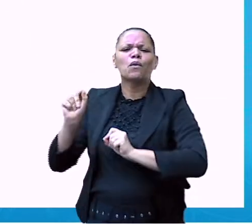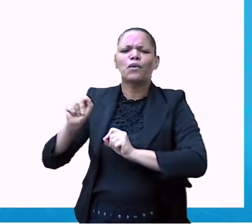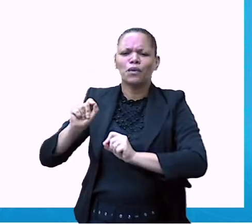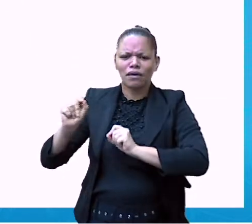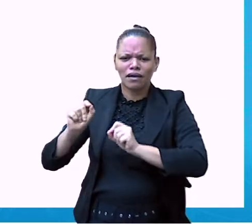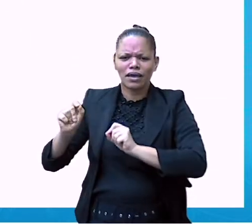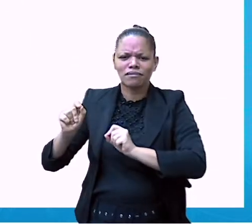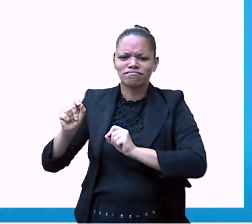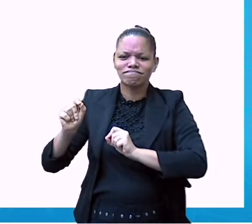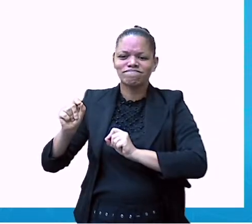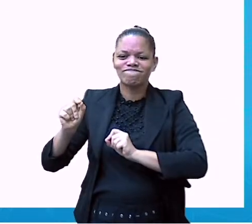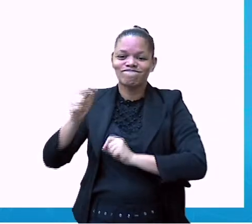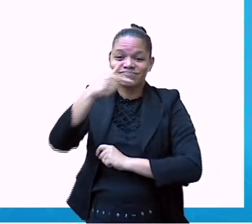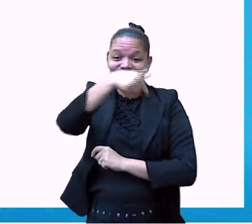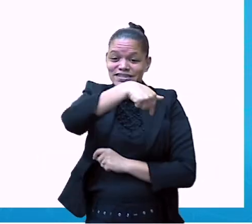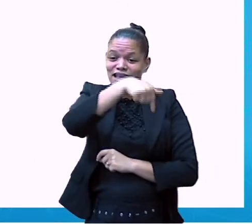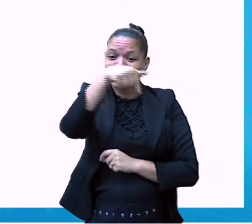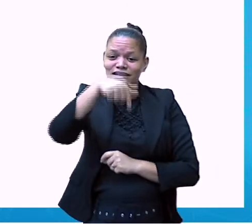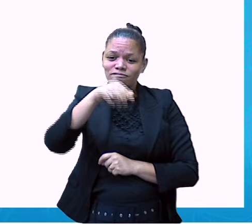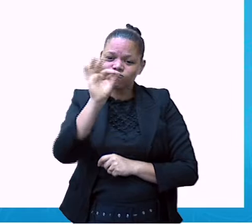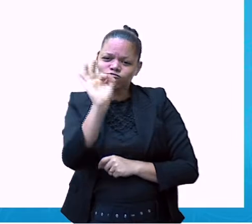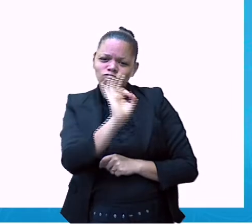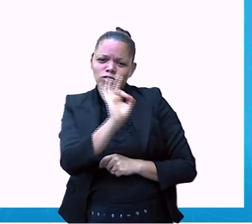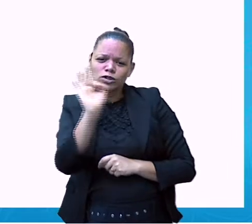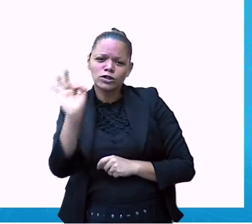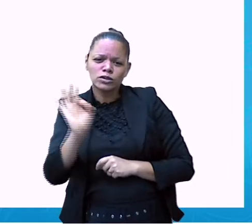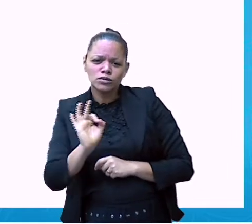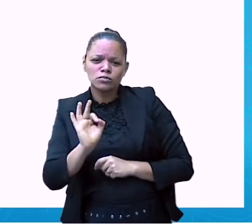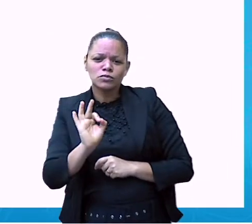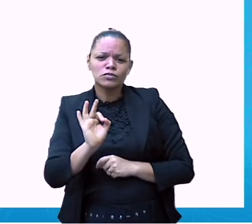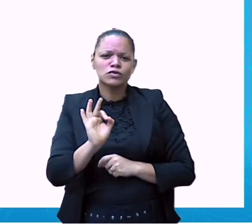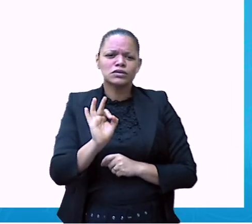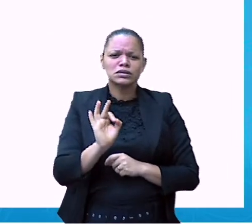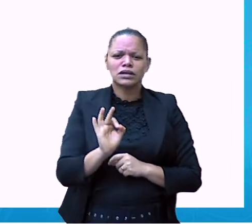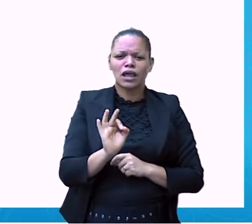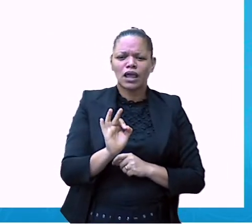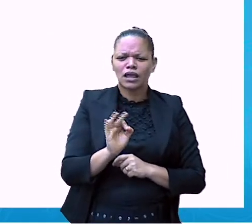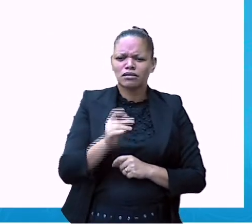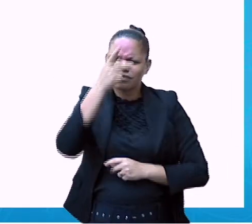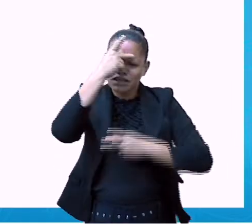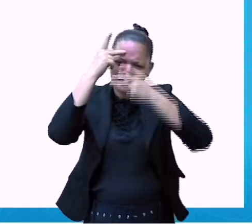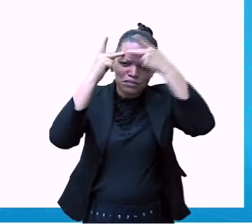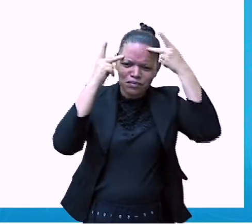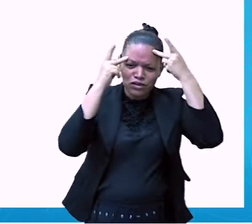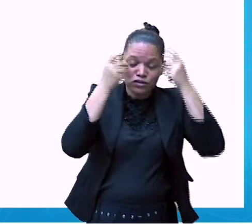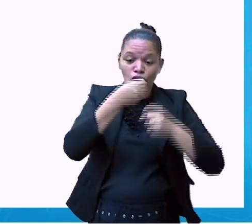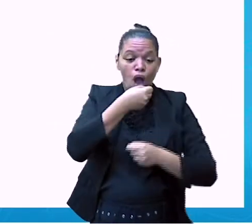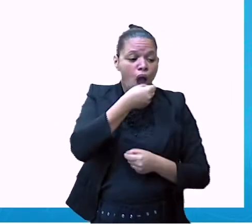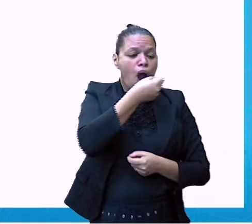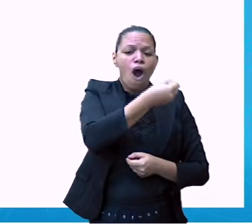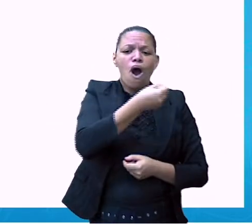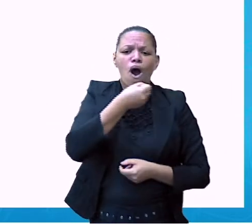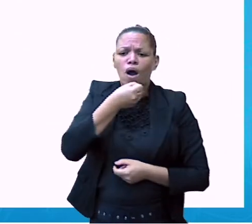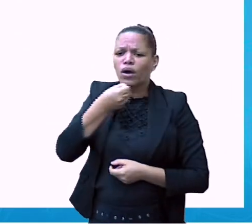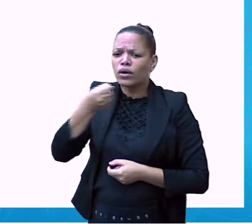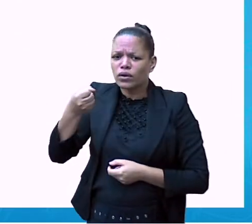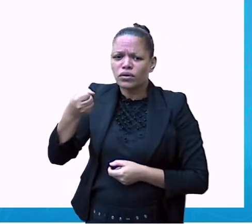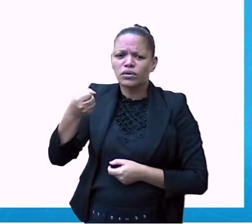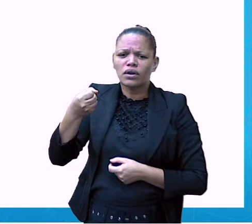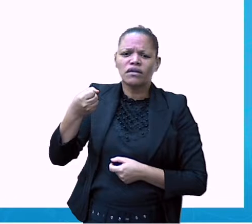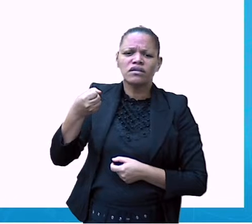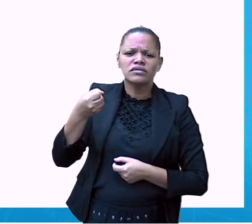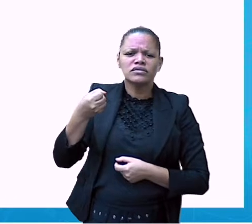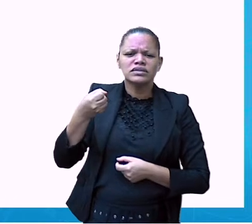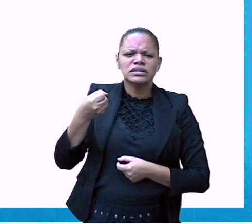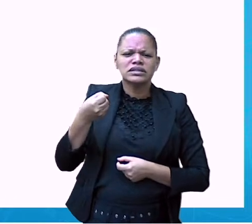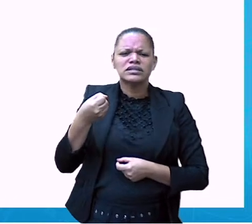é superior à da indústria nas metrópoles. Quem mais consome e desperdiça e polui